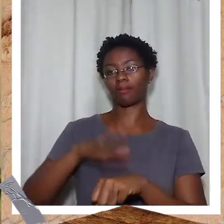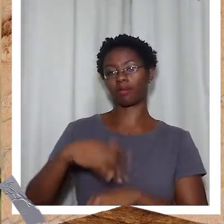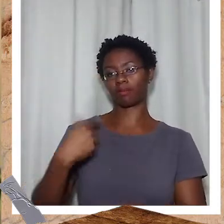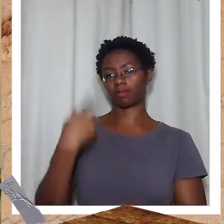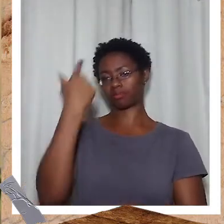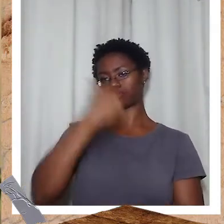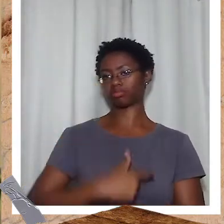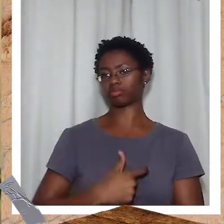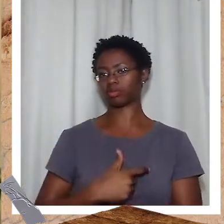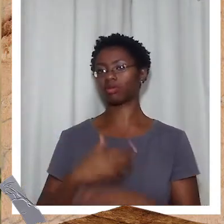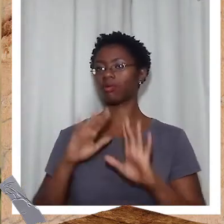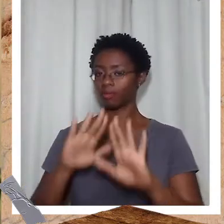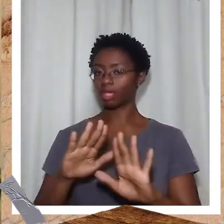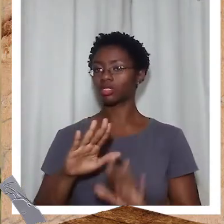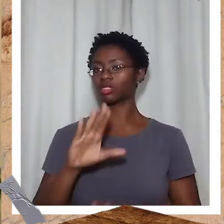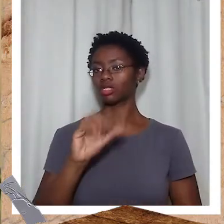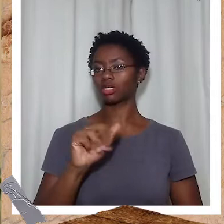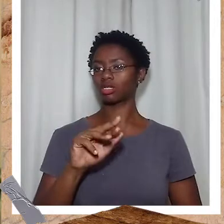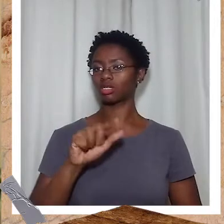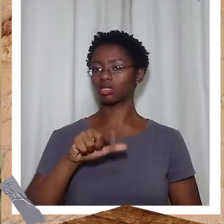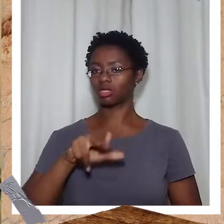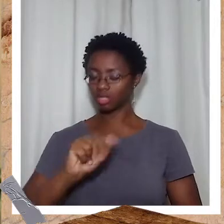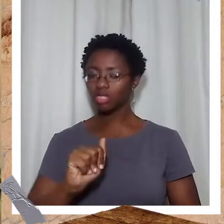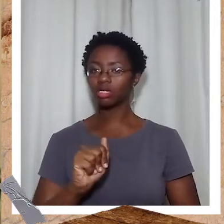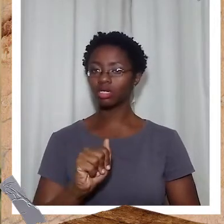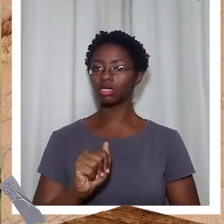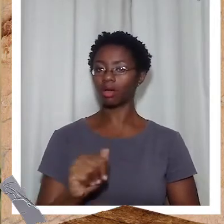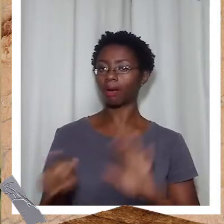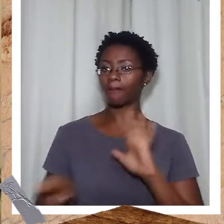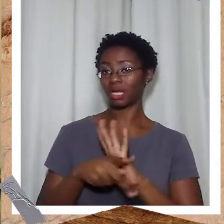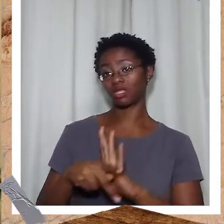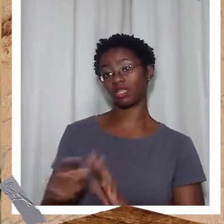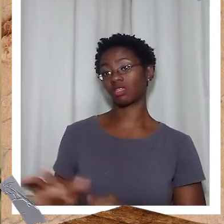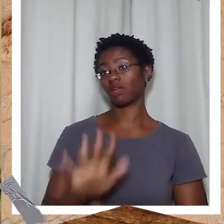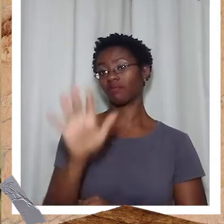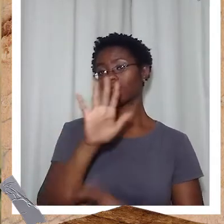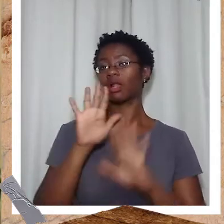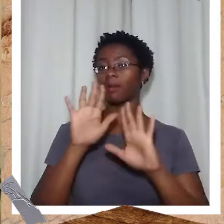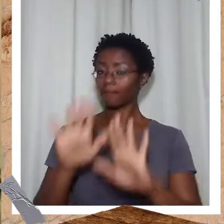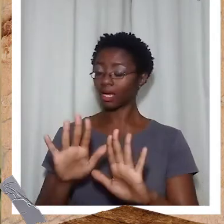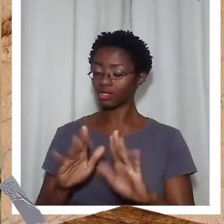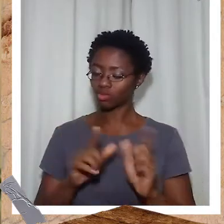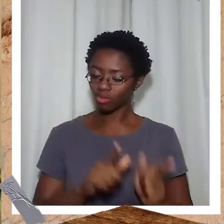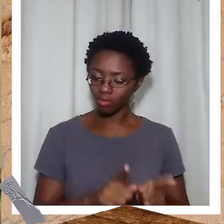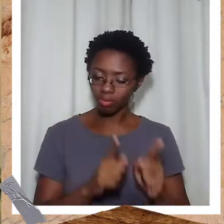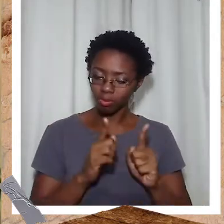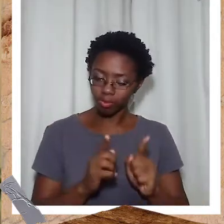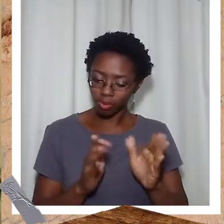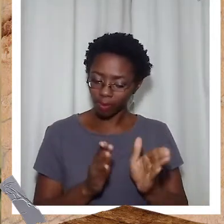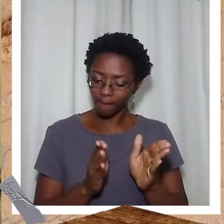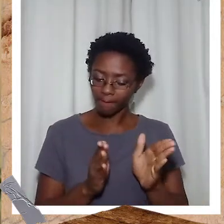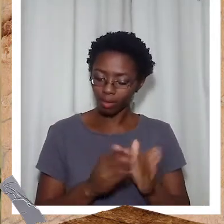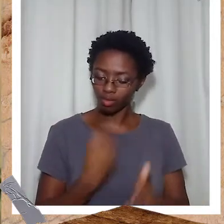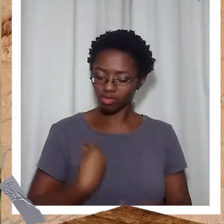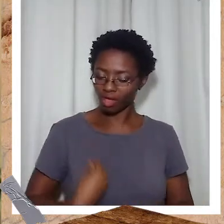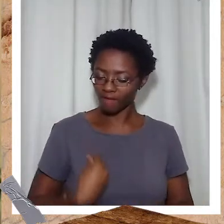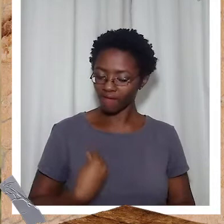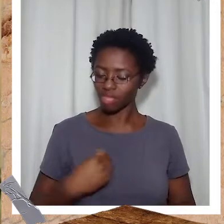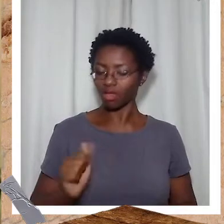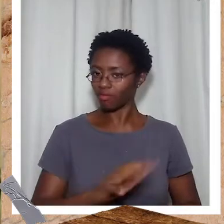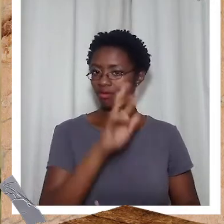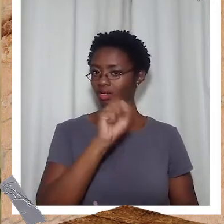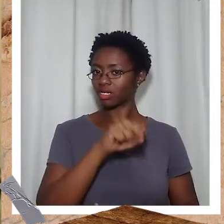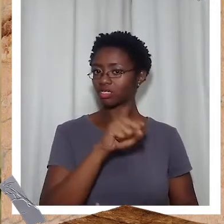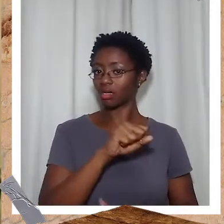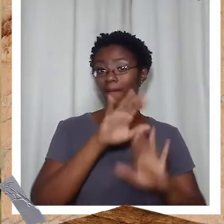que Carolina, com um grande pertencimento à favela, viveu um pedaço de sua vida na favela, mas não a vida inteira. A gente